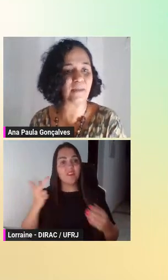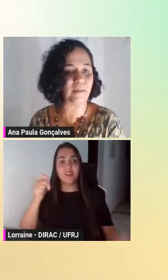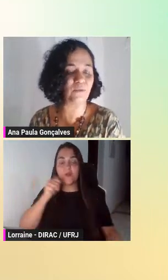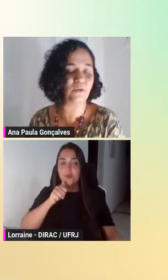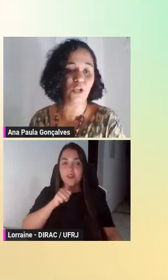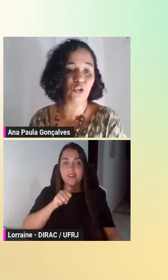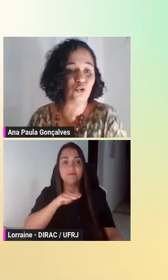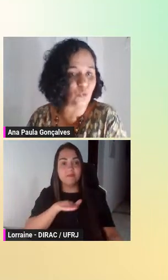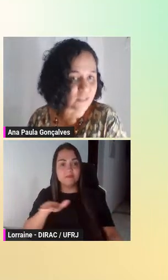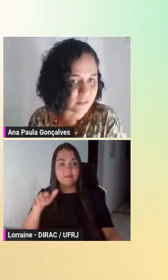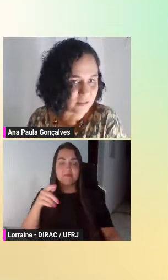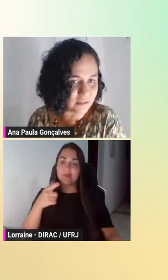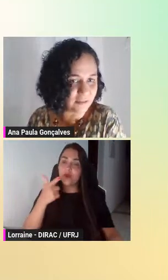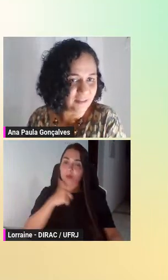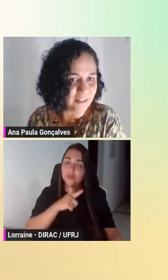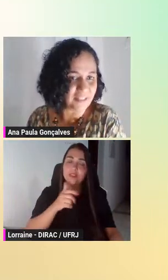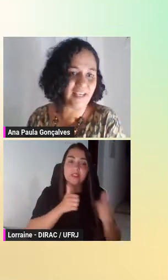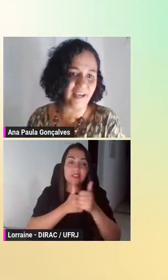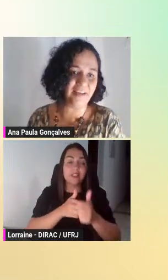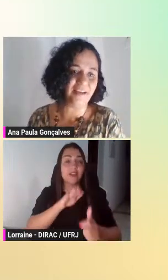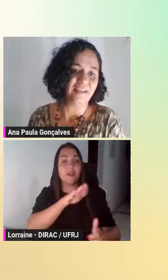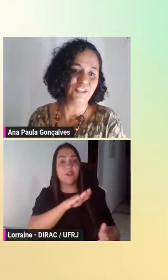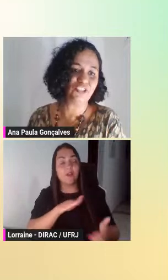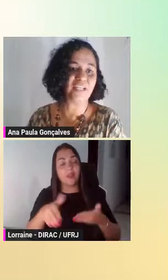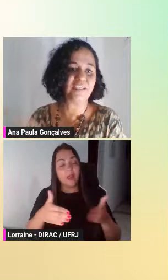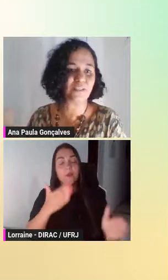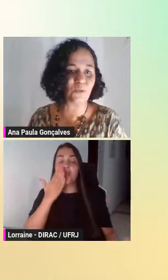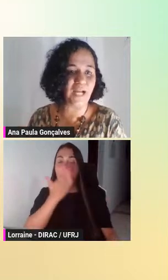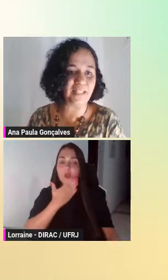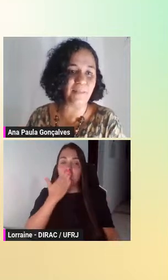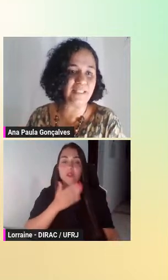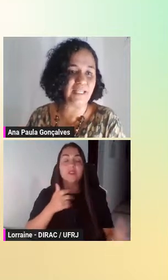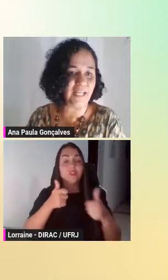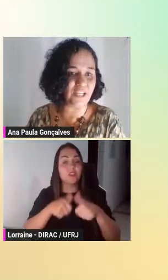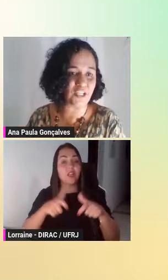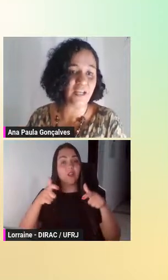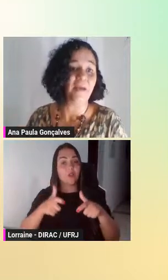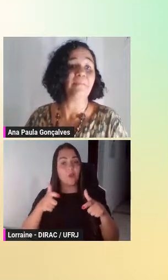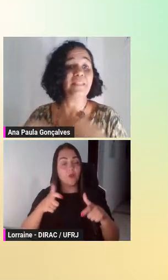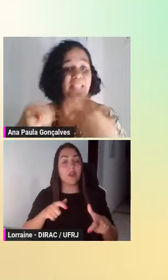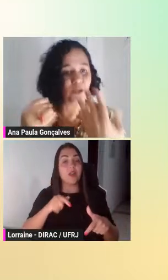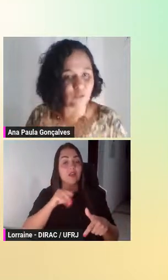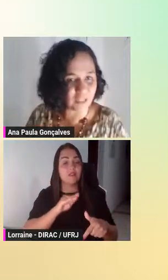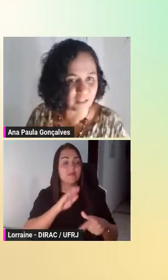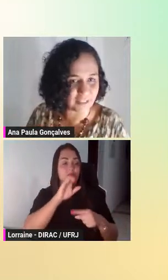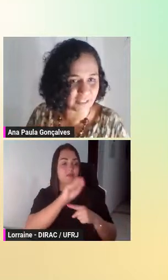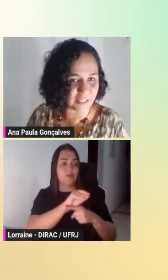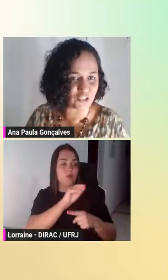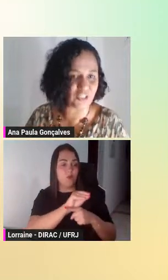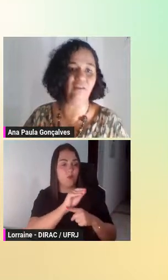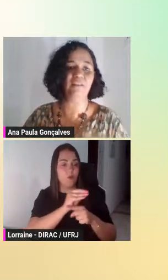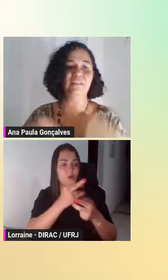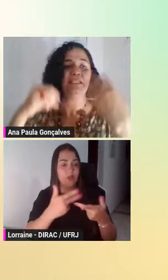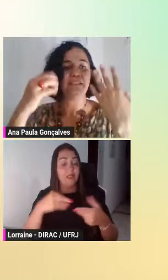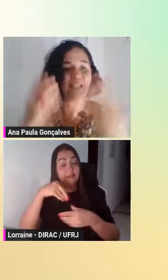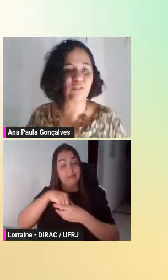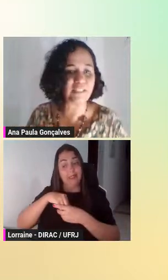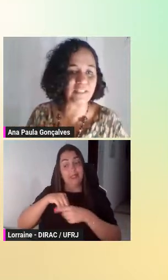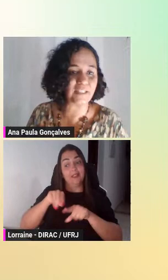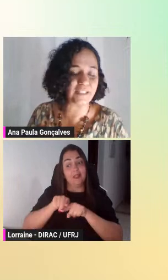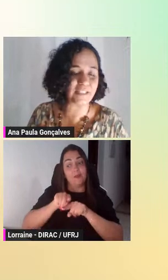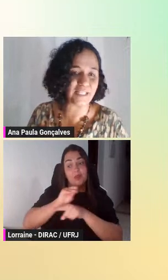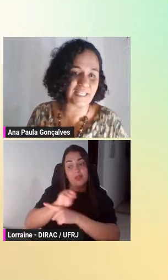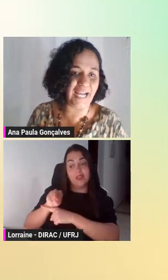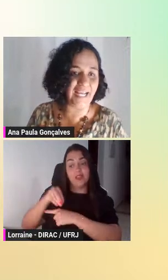seguirem esse caminho doce que é estar nesse lugar da maternagem, dentro da sala de aula,